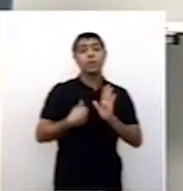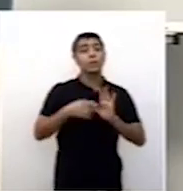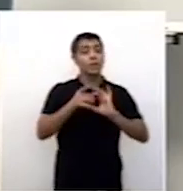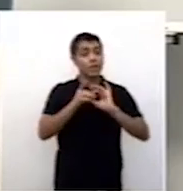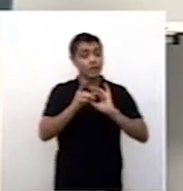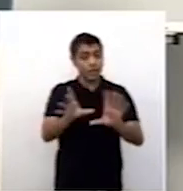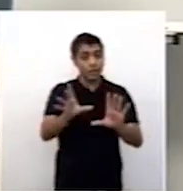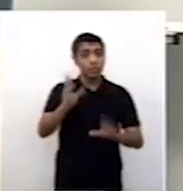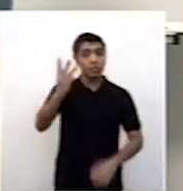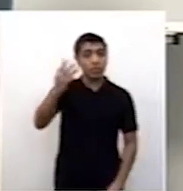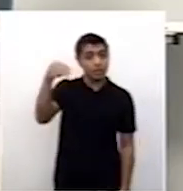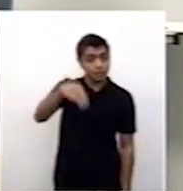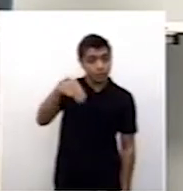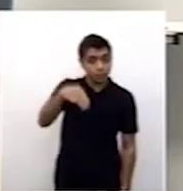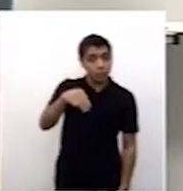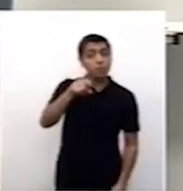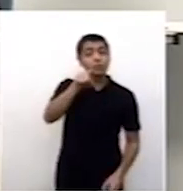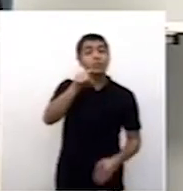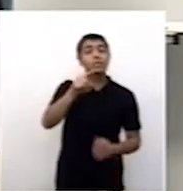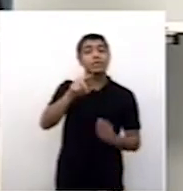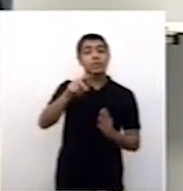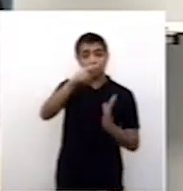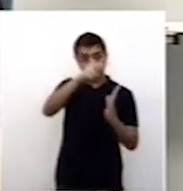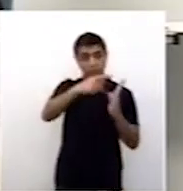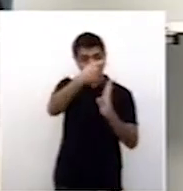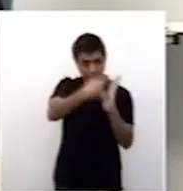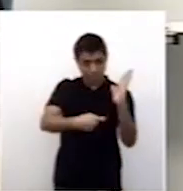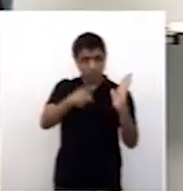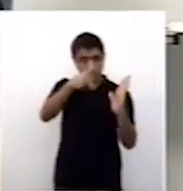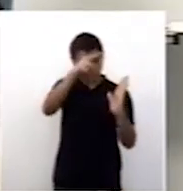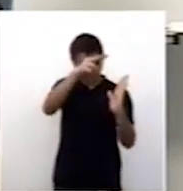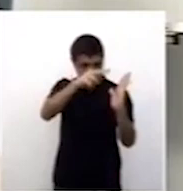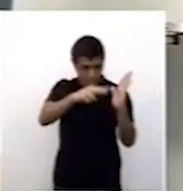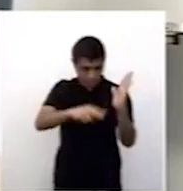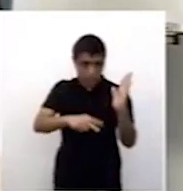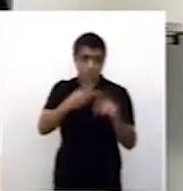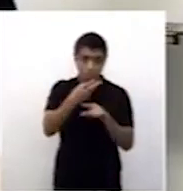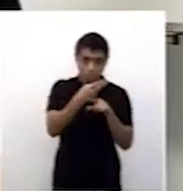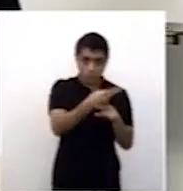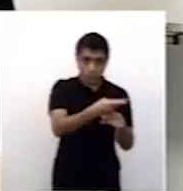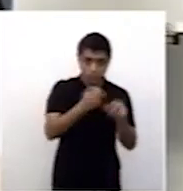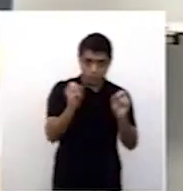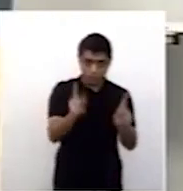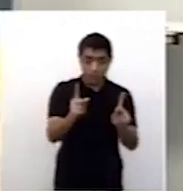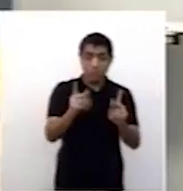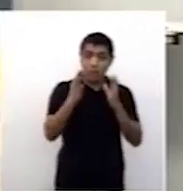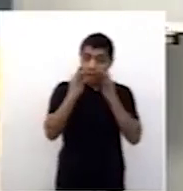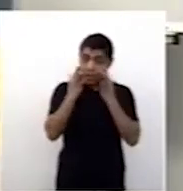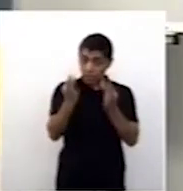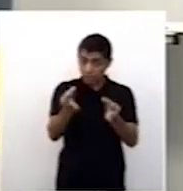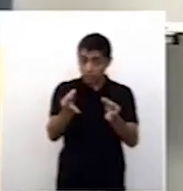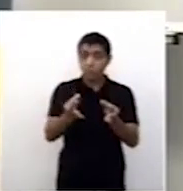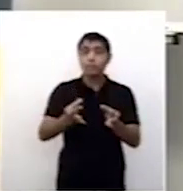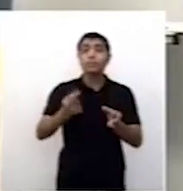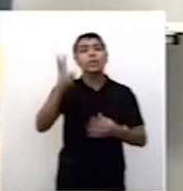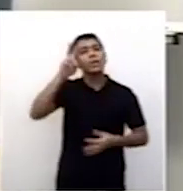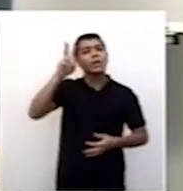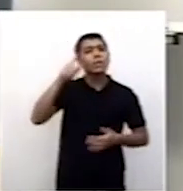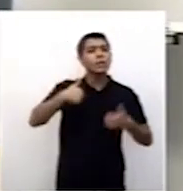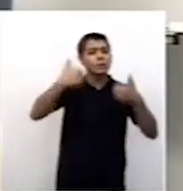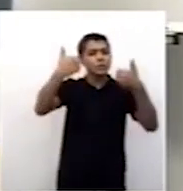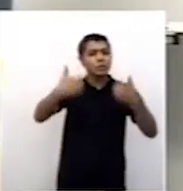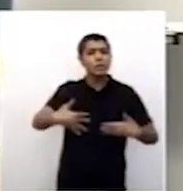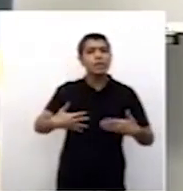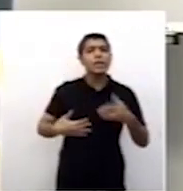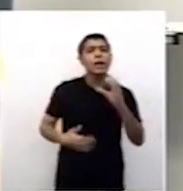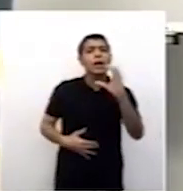o texto, certo? Então, quando você for ler o texto, você presta bem atenção. Lembra que eu falei dos cognatos, quando eu fiz com a